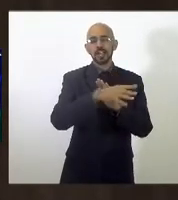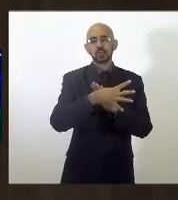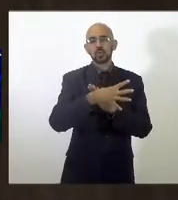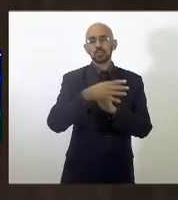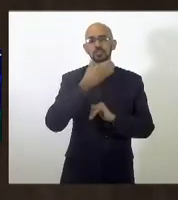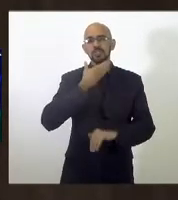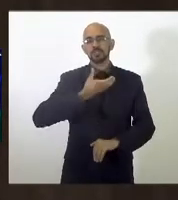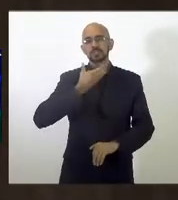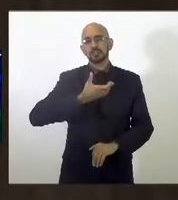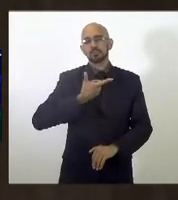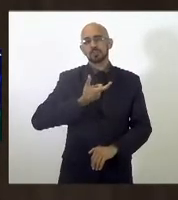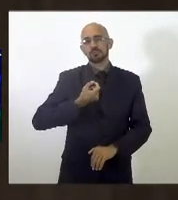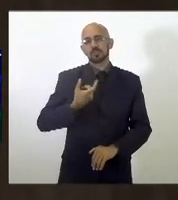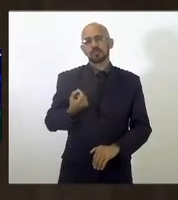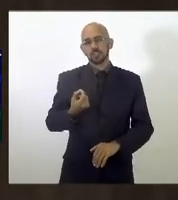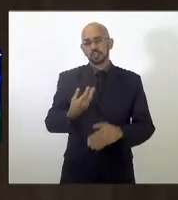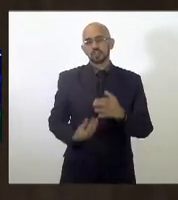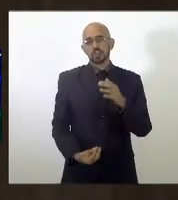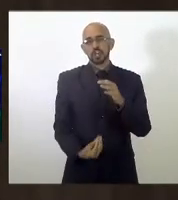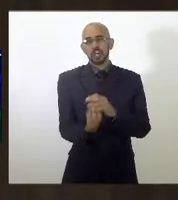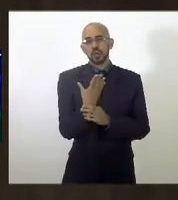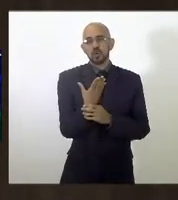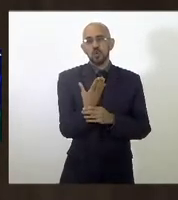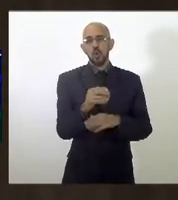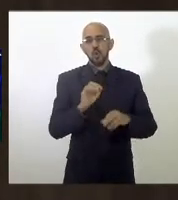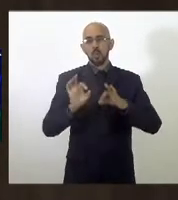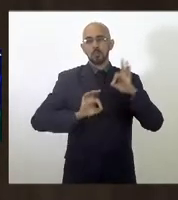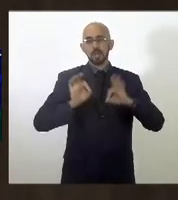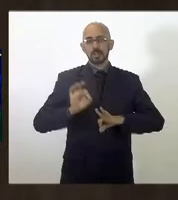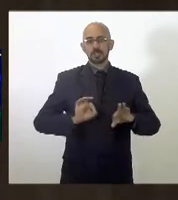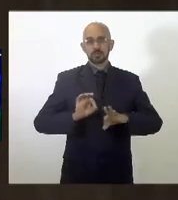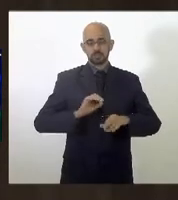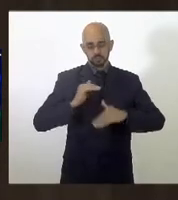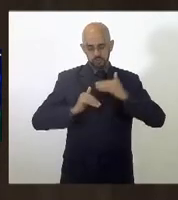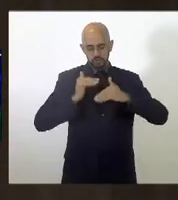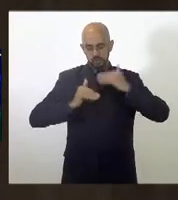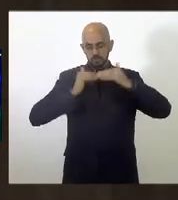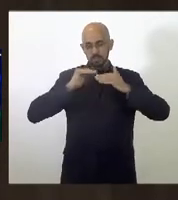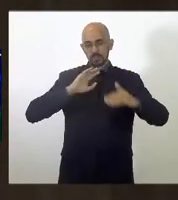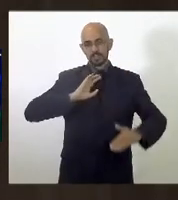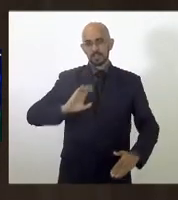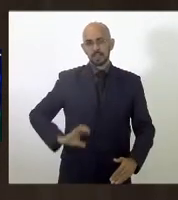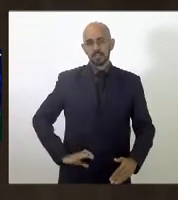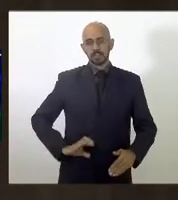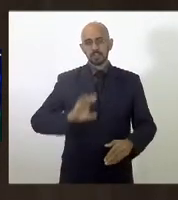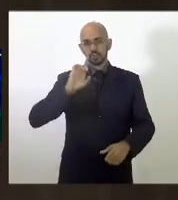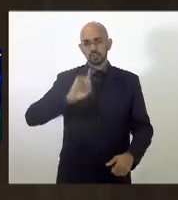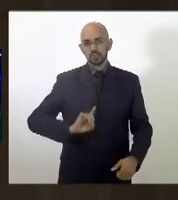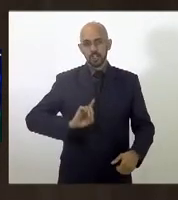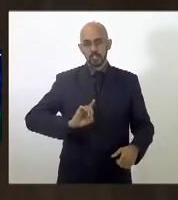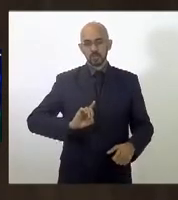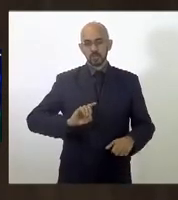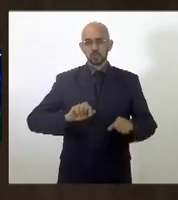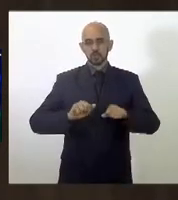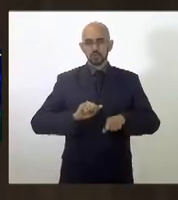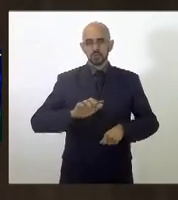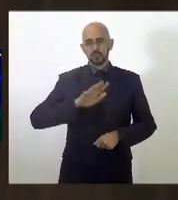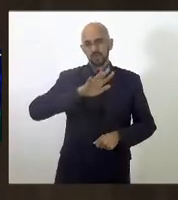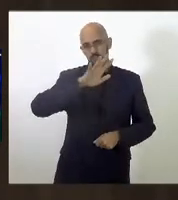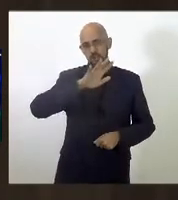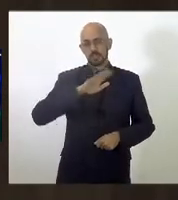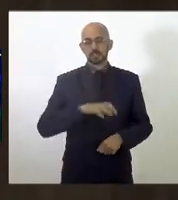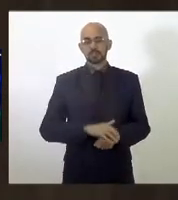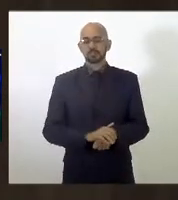dezembro de 2020, que instituiu o Plano de Desenvolvimento, Cidadania e direitos em territórios de favela. Isso